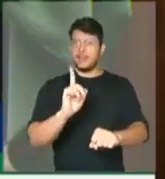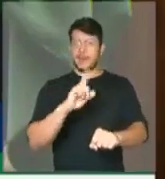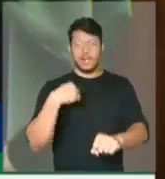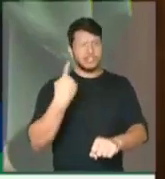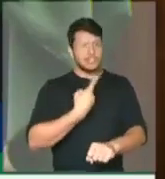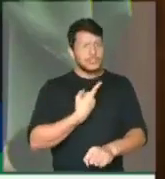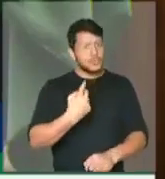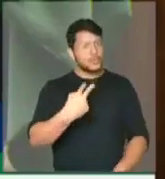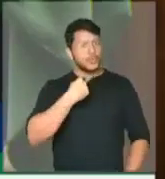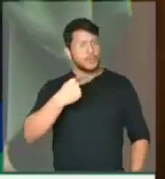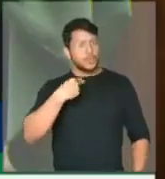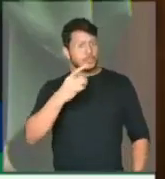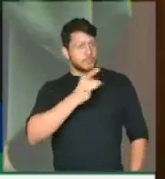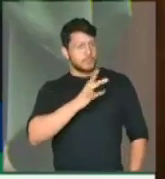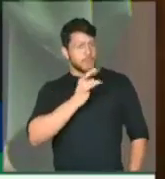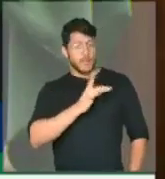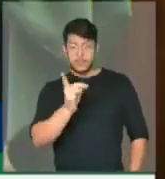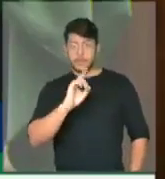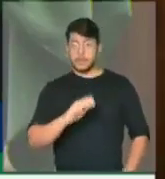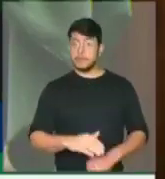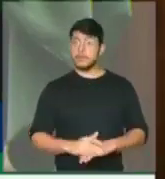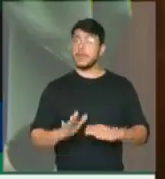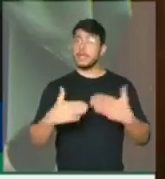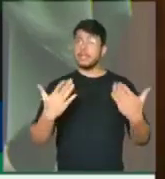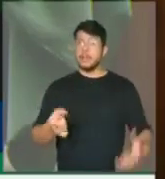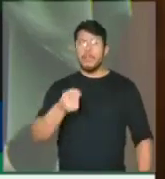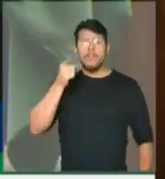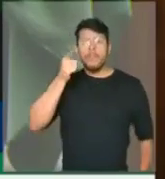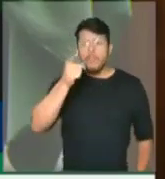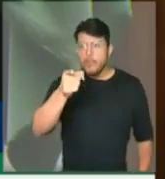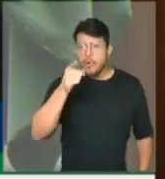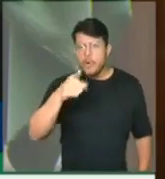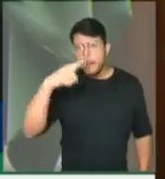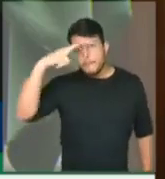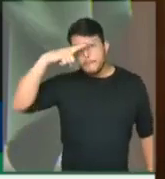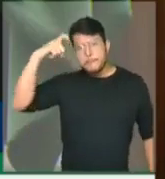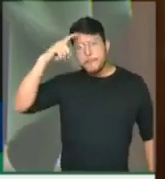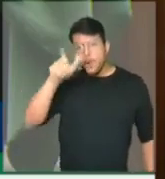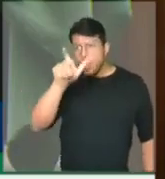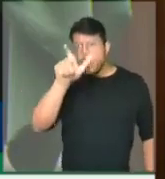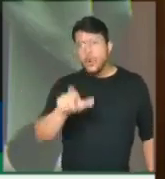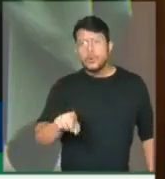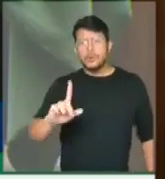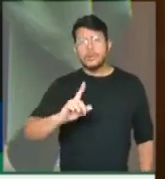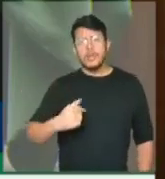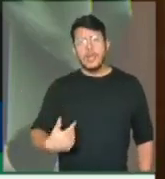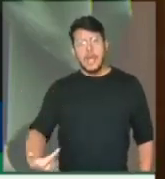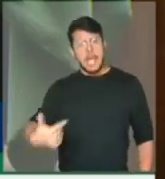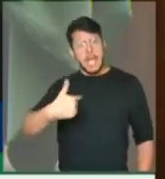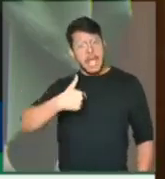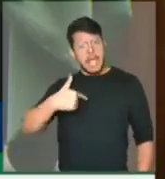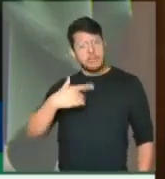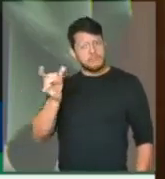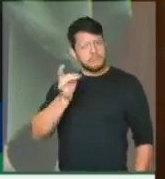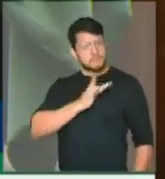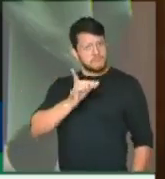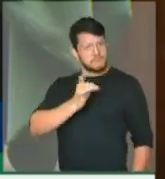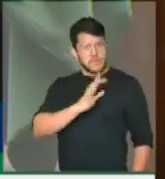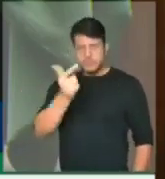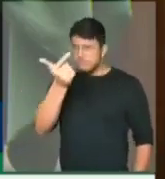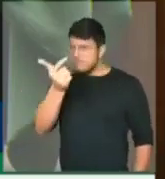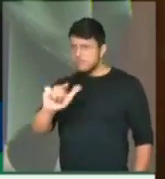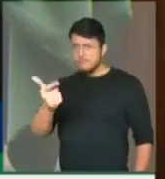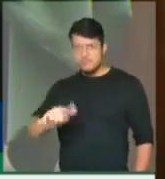falar. Senhor Sérgio Moro, não há da nossa parte qualquer medo